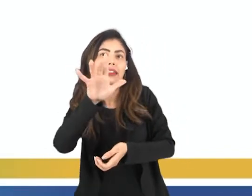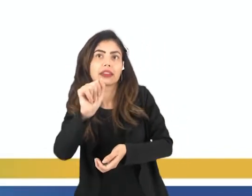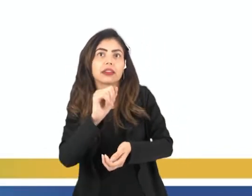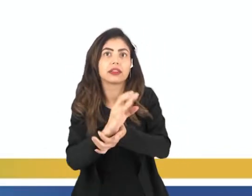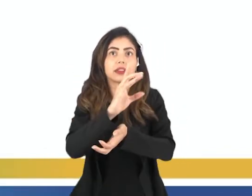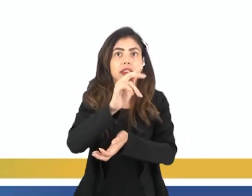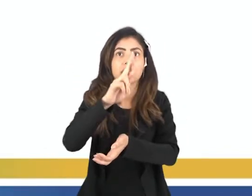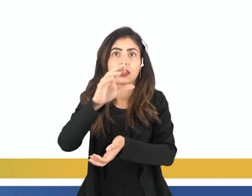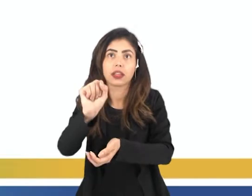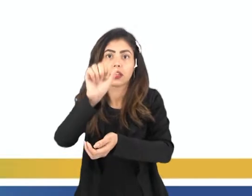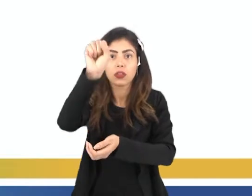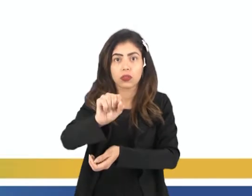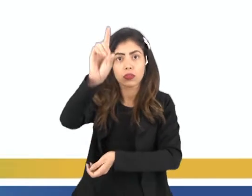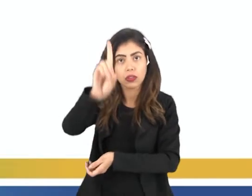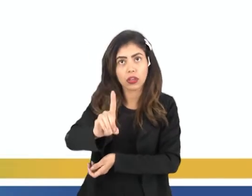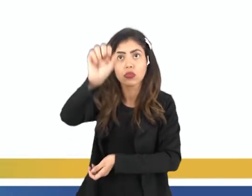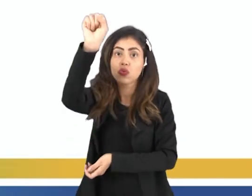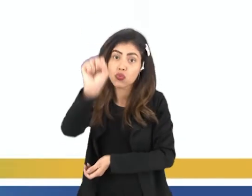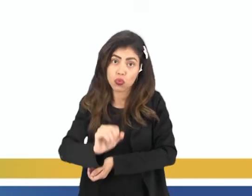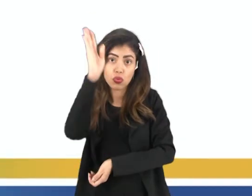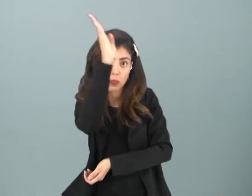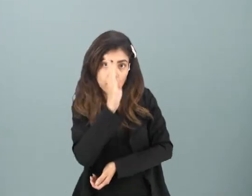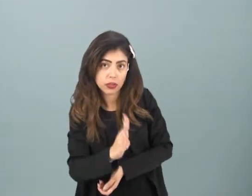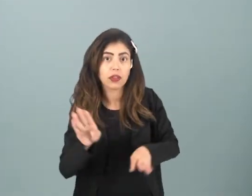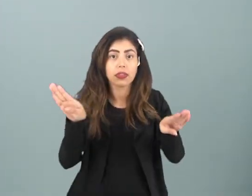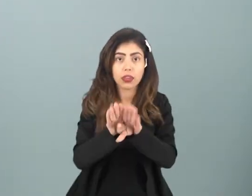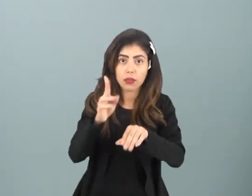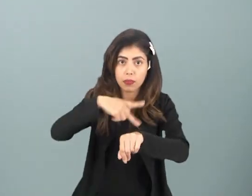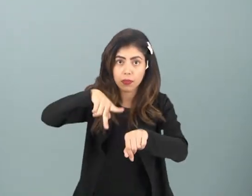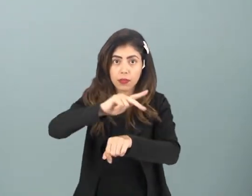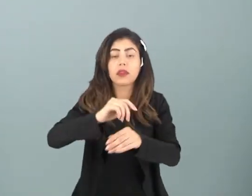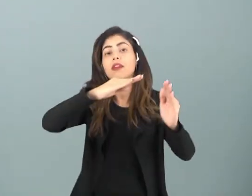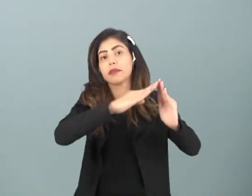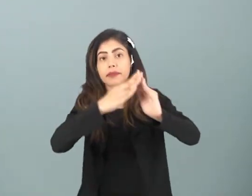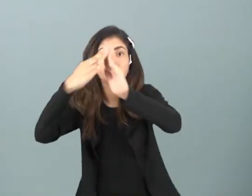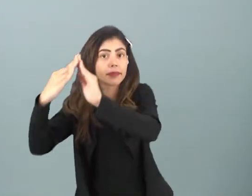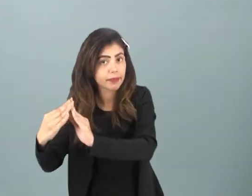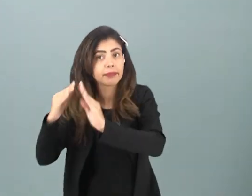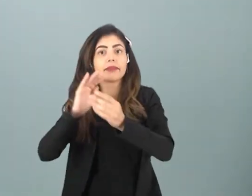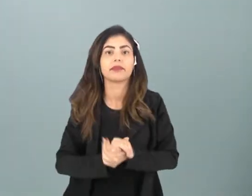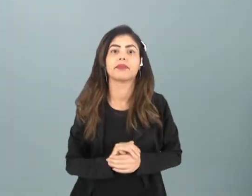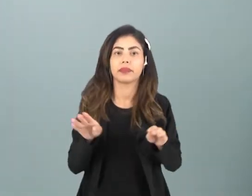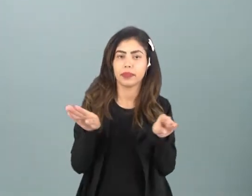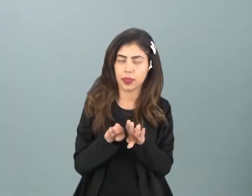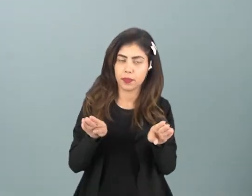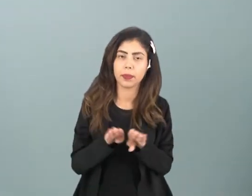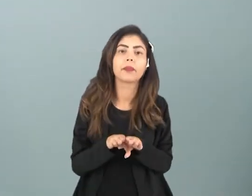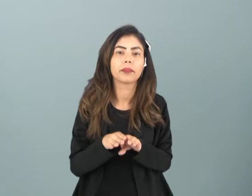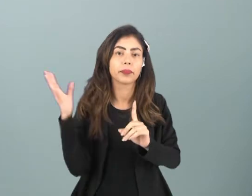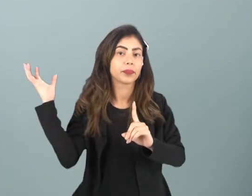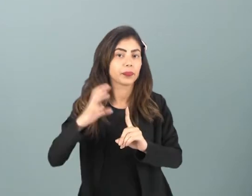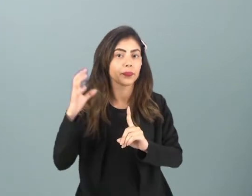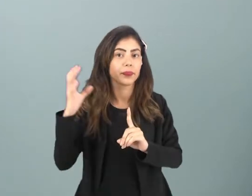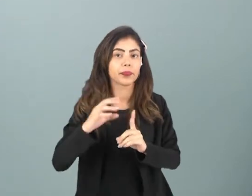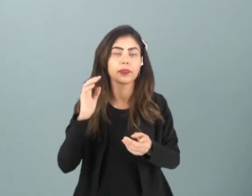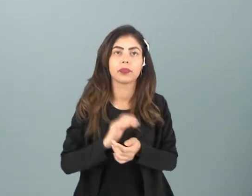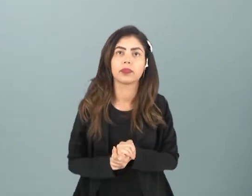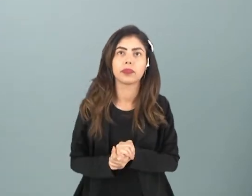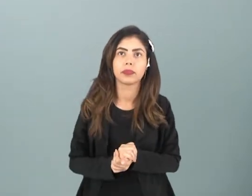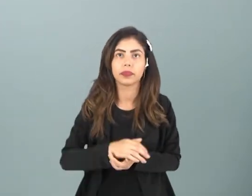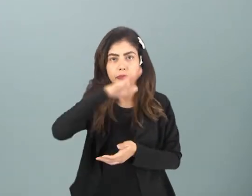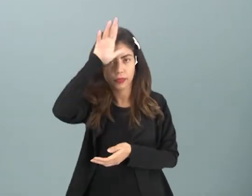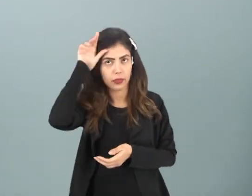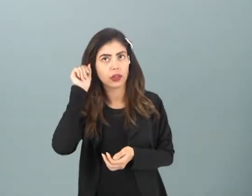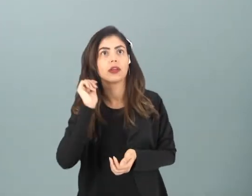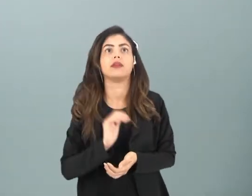centro-oeste, sudeste e sul do Brasil e também para países vizinhos que têm influência da região